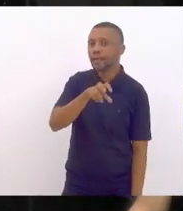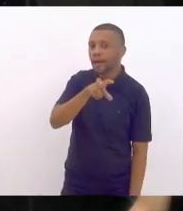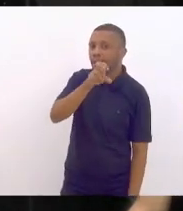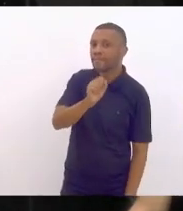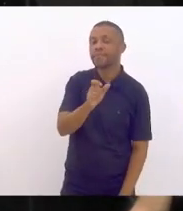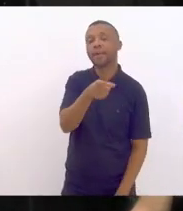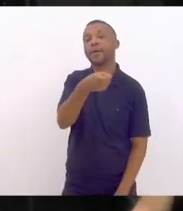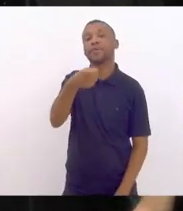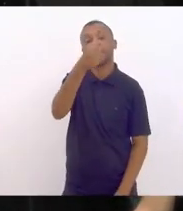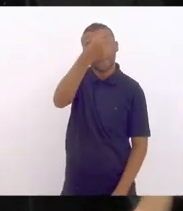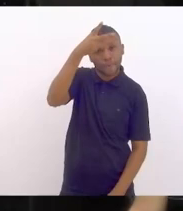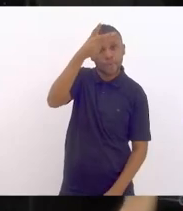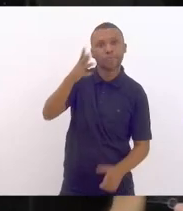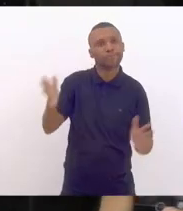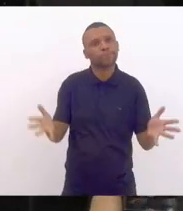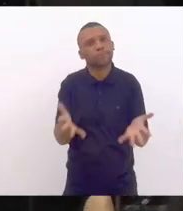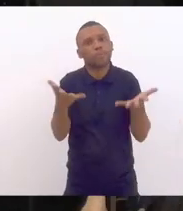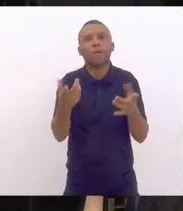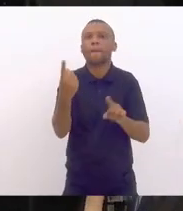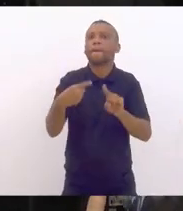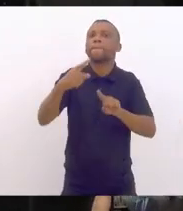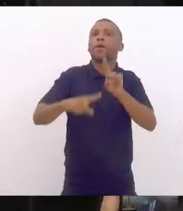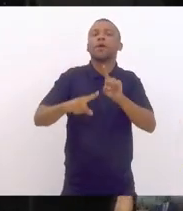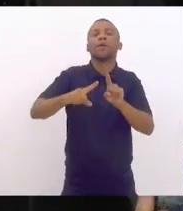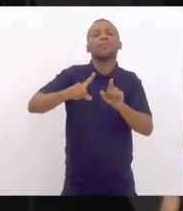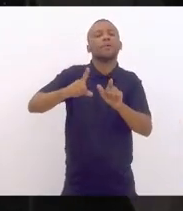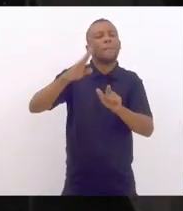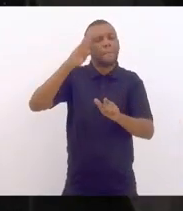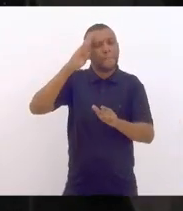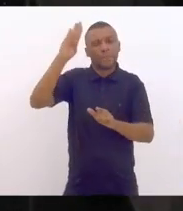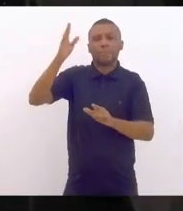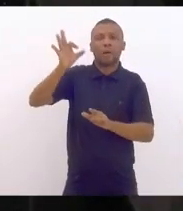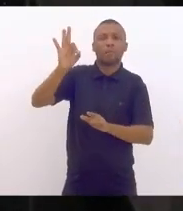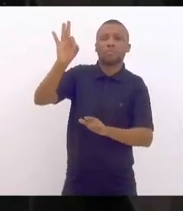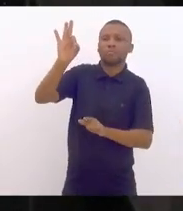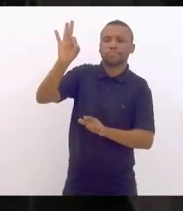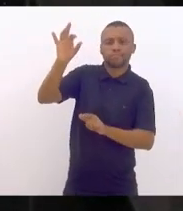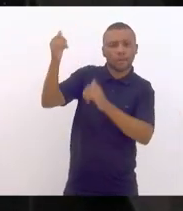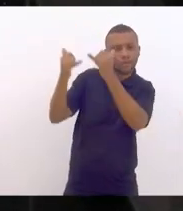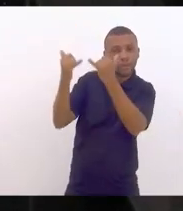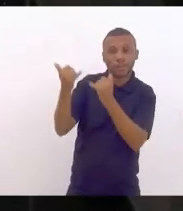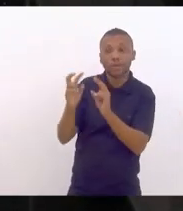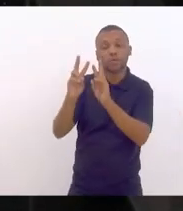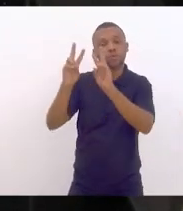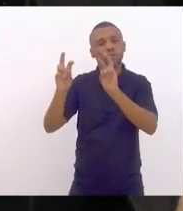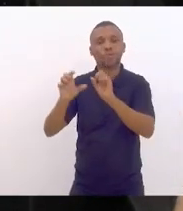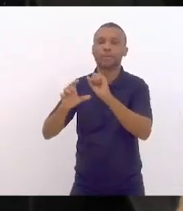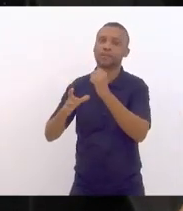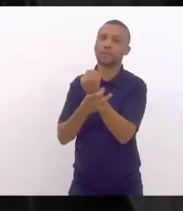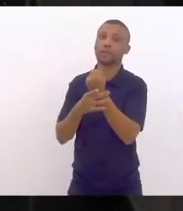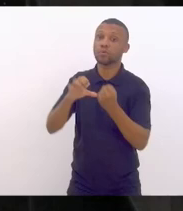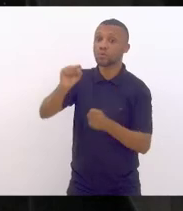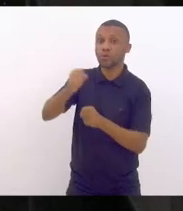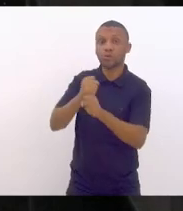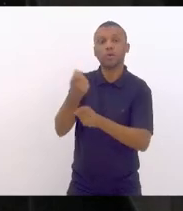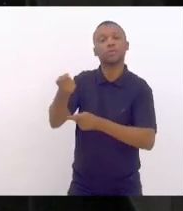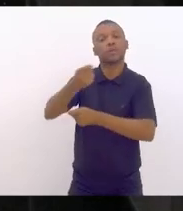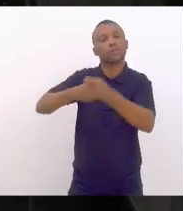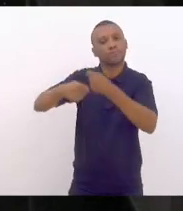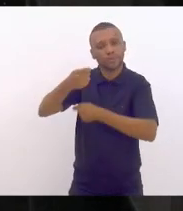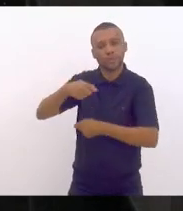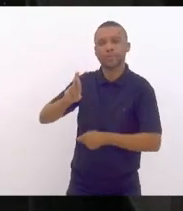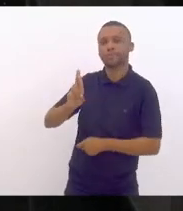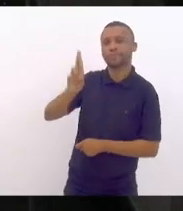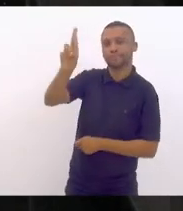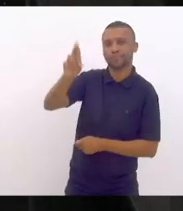grandes promoveu elevação dos principais indicadores de segurança em Niterói dos seus oito anos de governo por isso fica aqui esse registro quero que